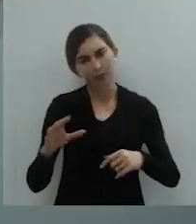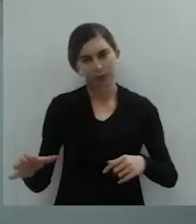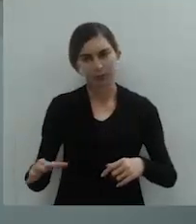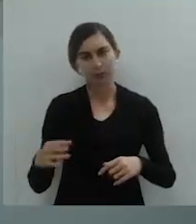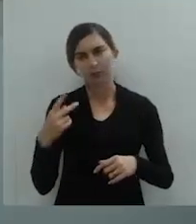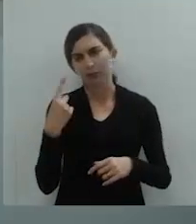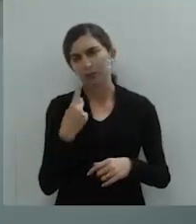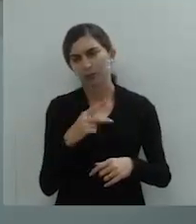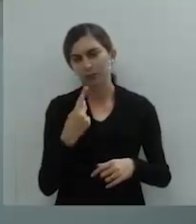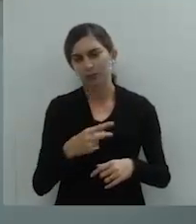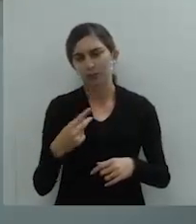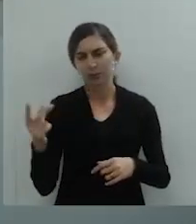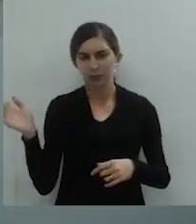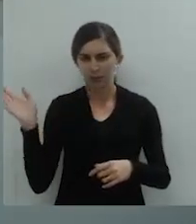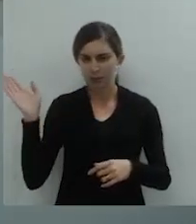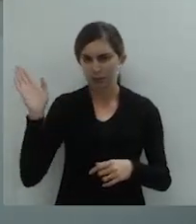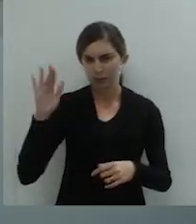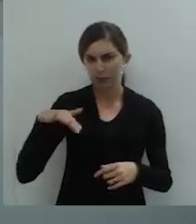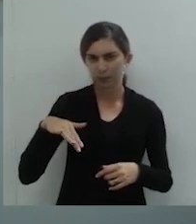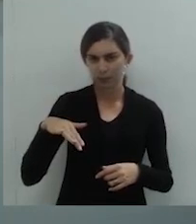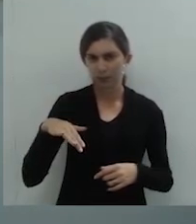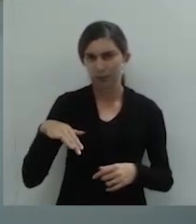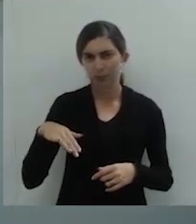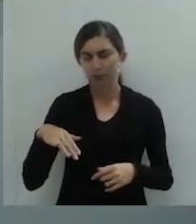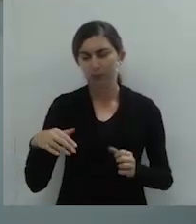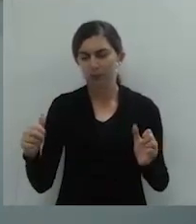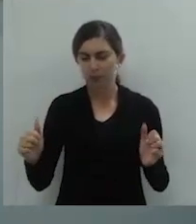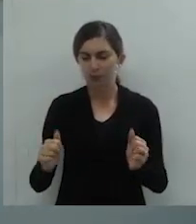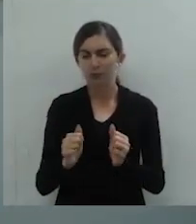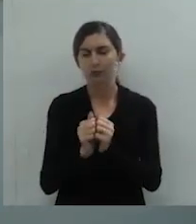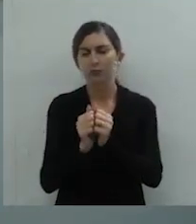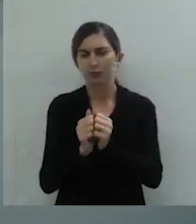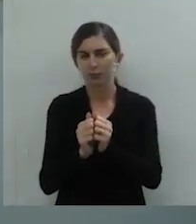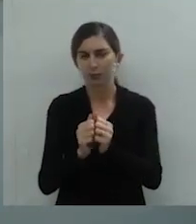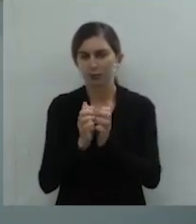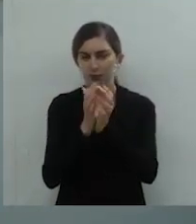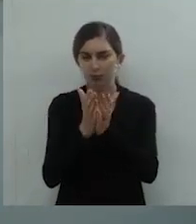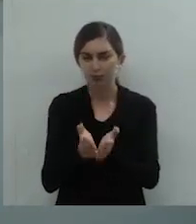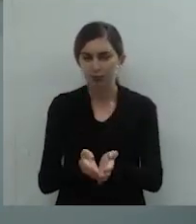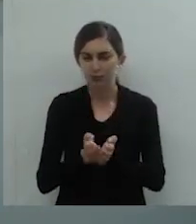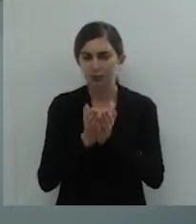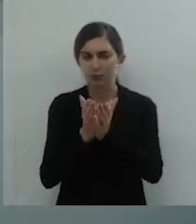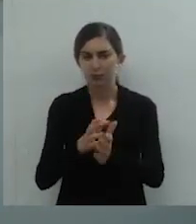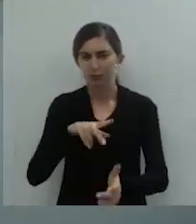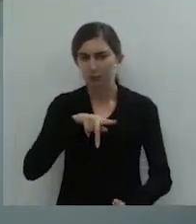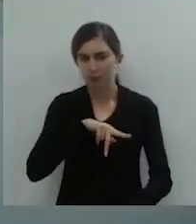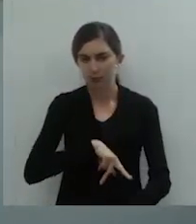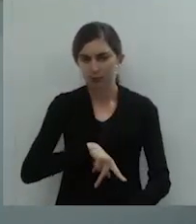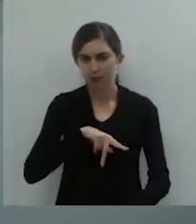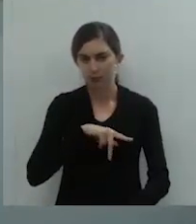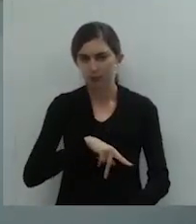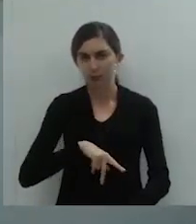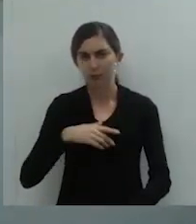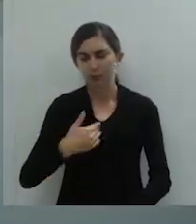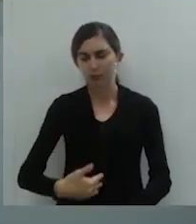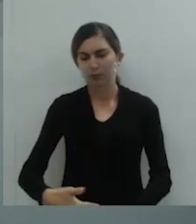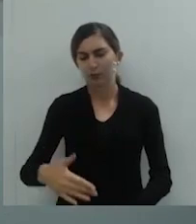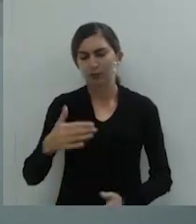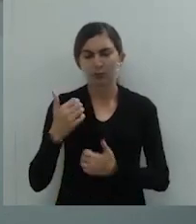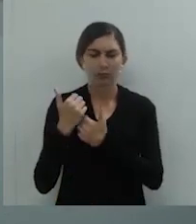ela vindo, né, ali junto com essa embarcação dos portugueses, através dos